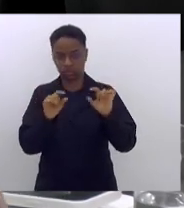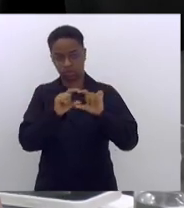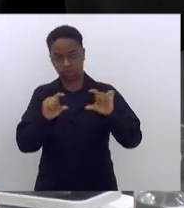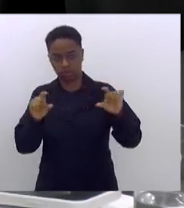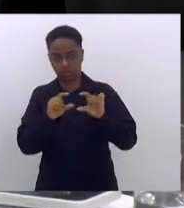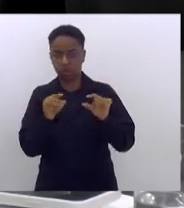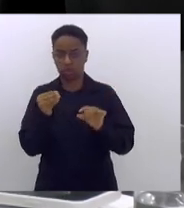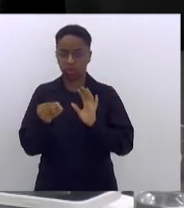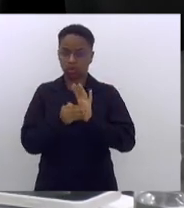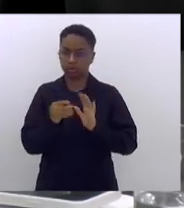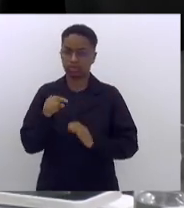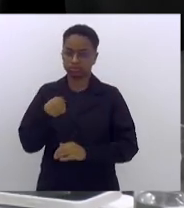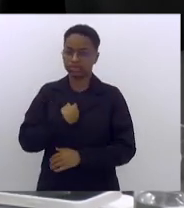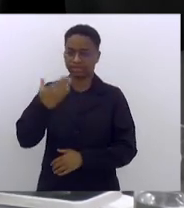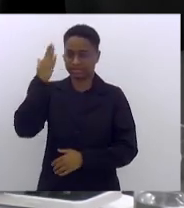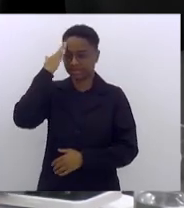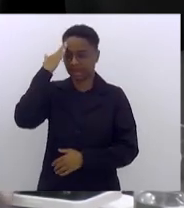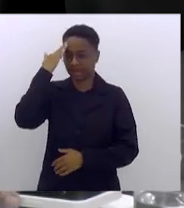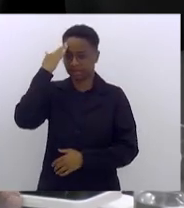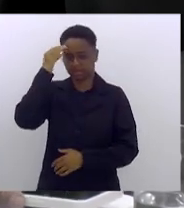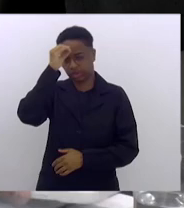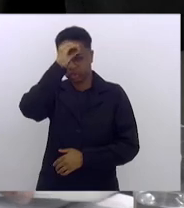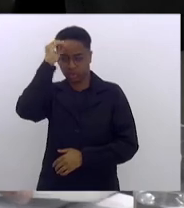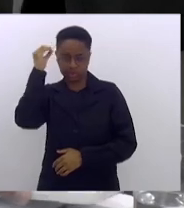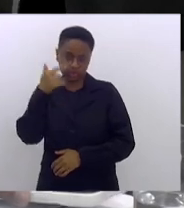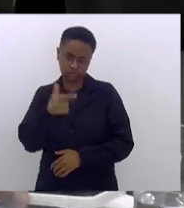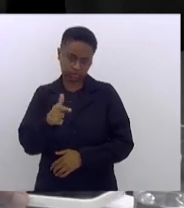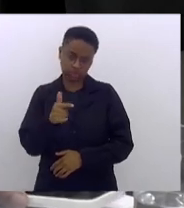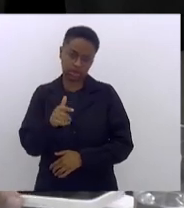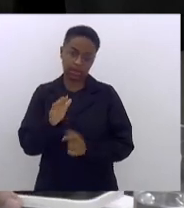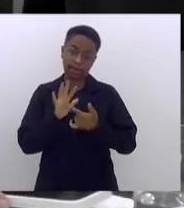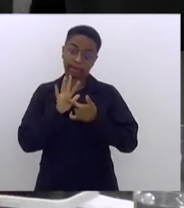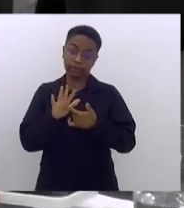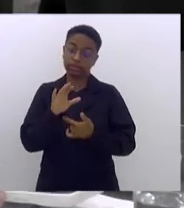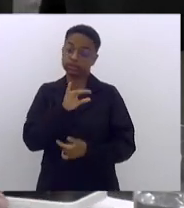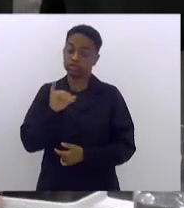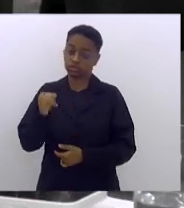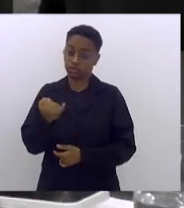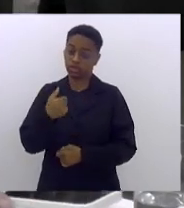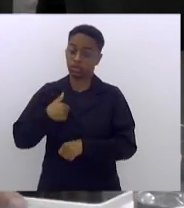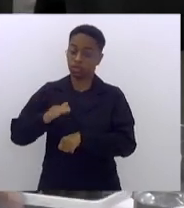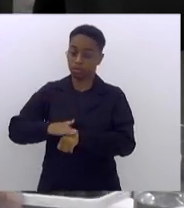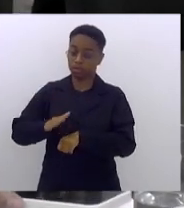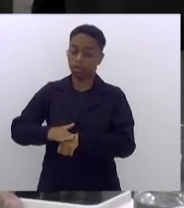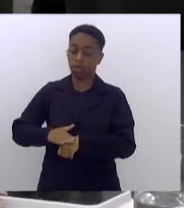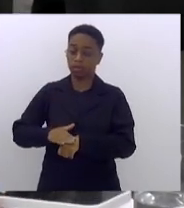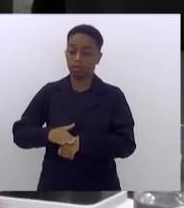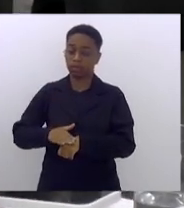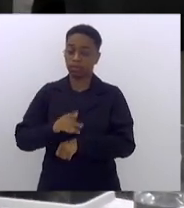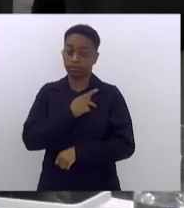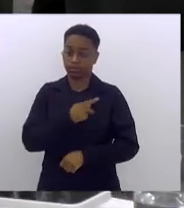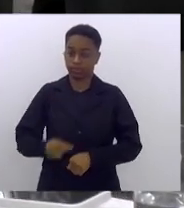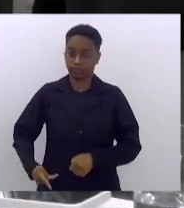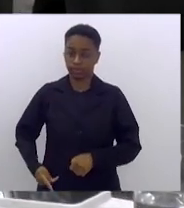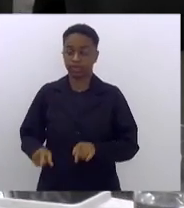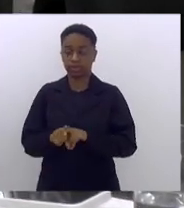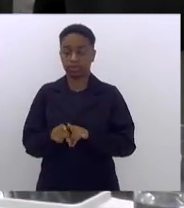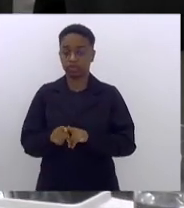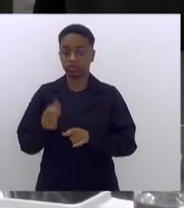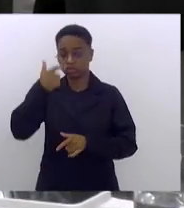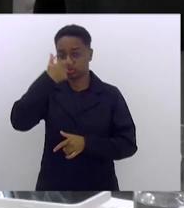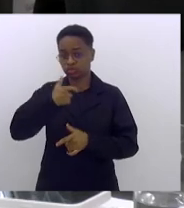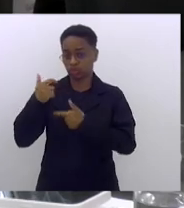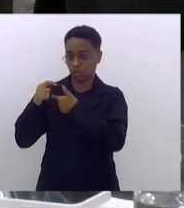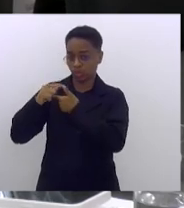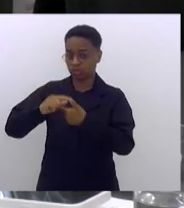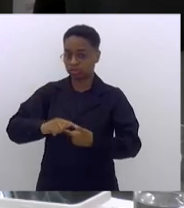não tem inocente aqui, essas notas são dadas, dizendo que a CCJ, como é presidida por mim, sou um deputado conservador, tenho utilizado como